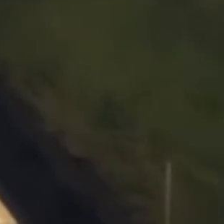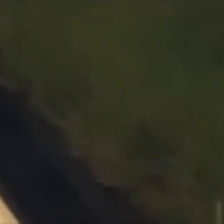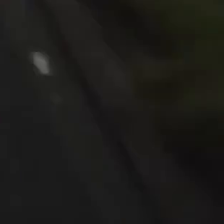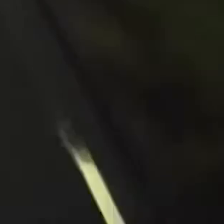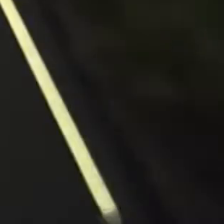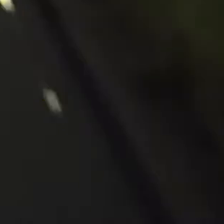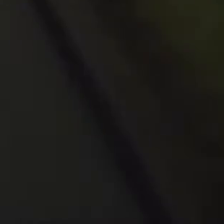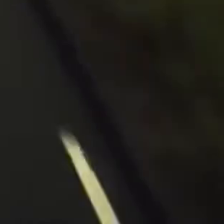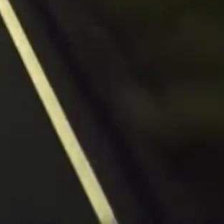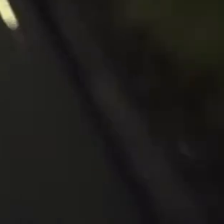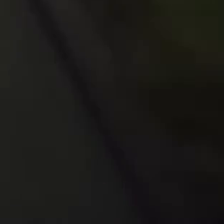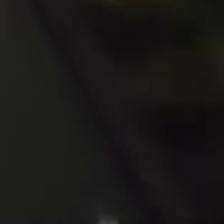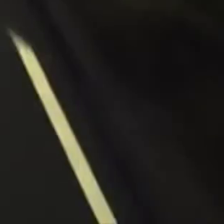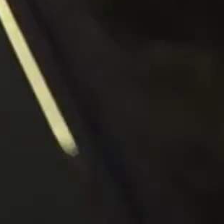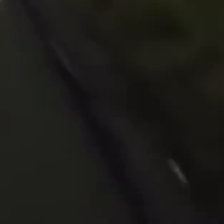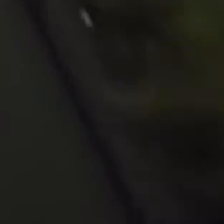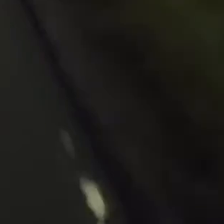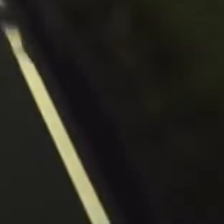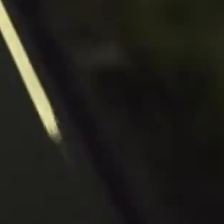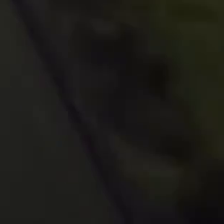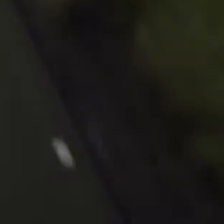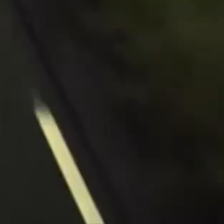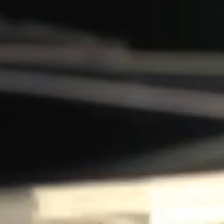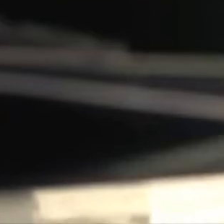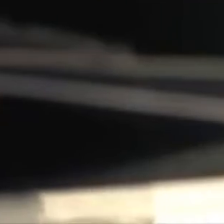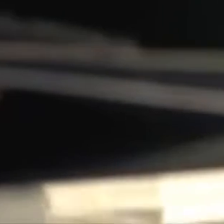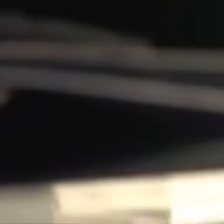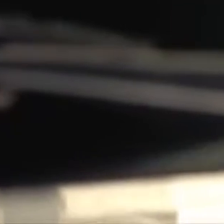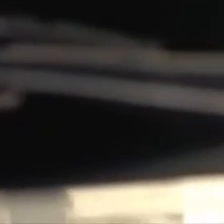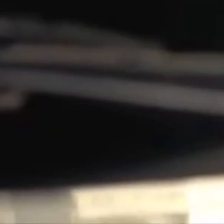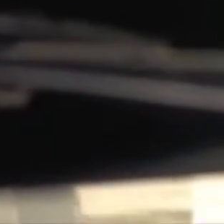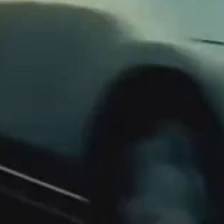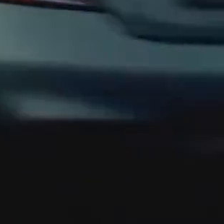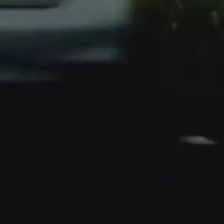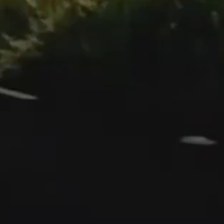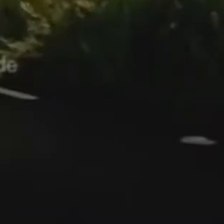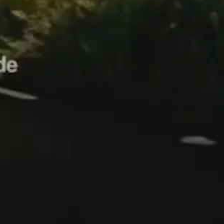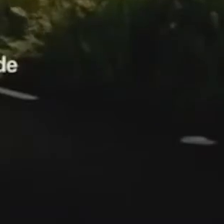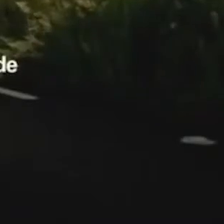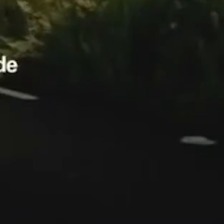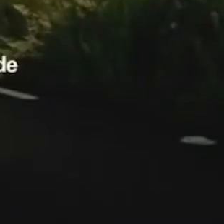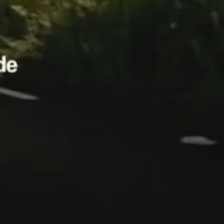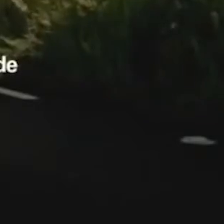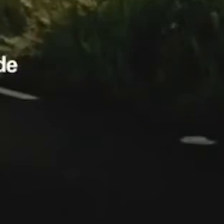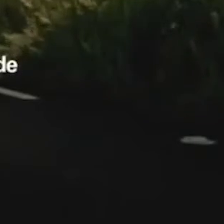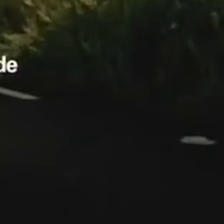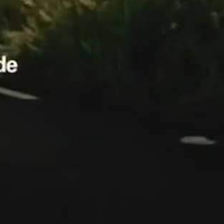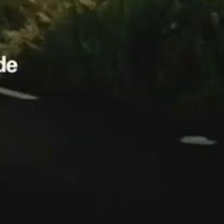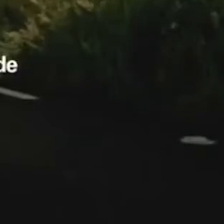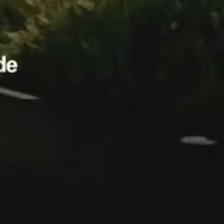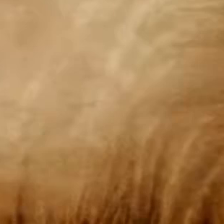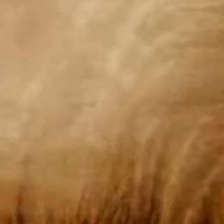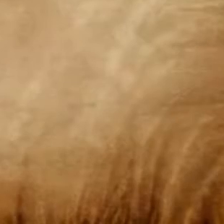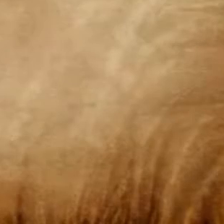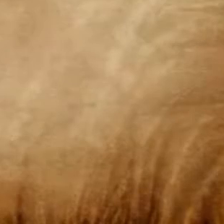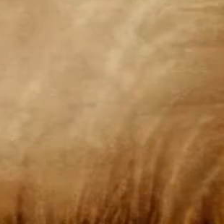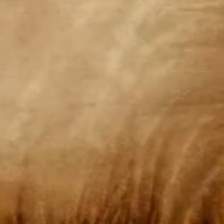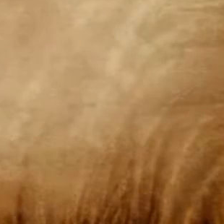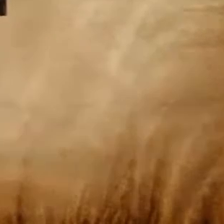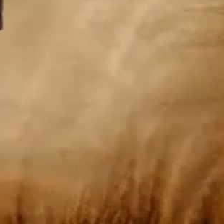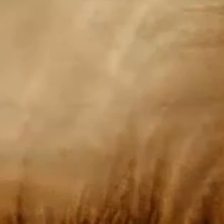Você não consegue desrespeitar as leis da física, mas pode não ser vítima delas. A escolha é sua.